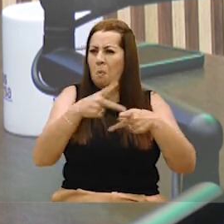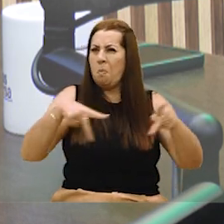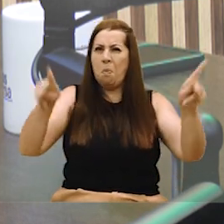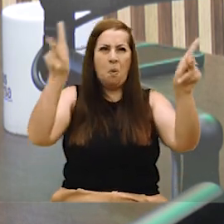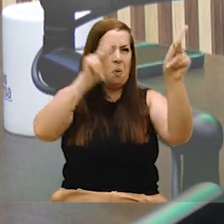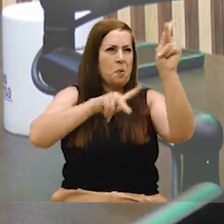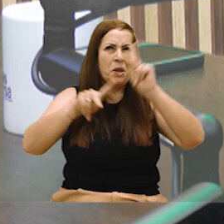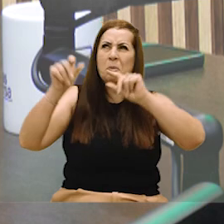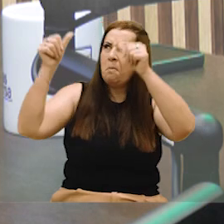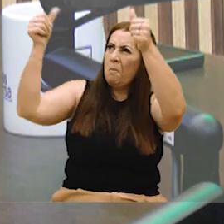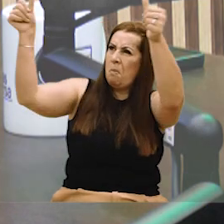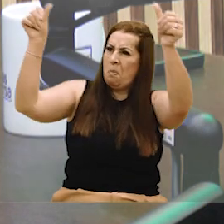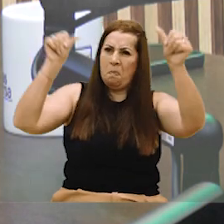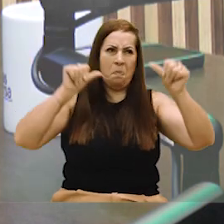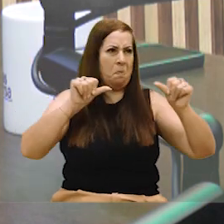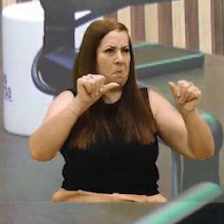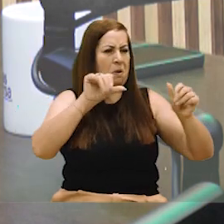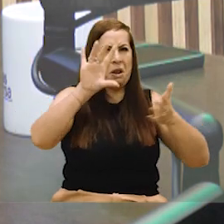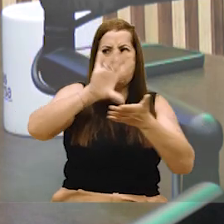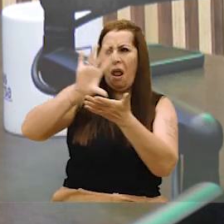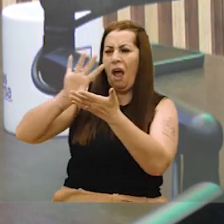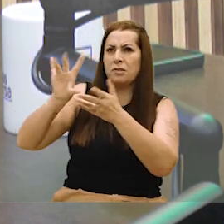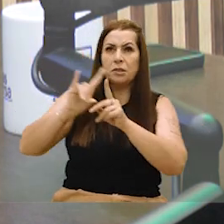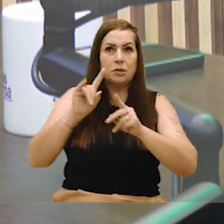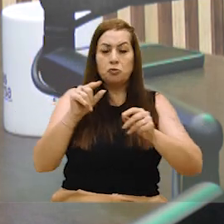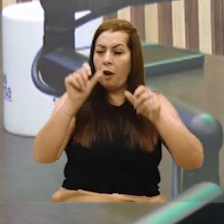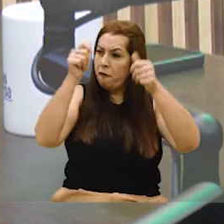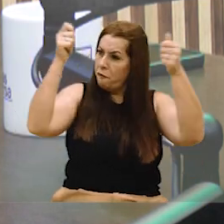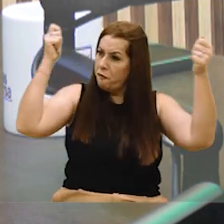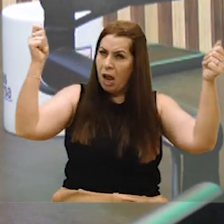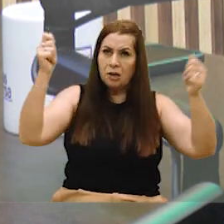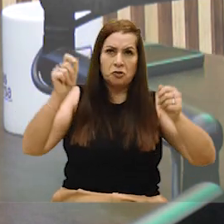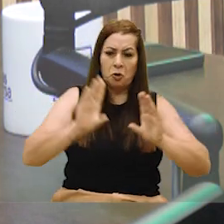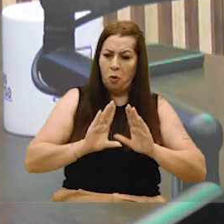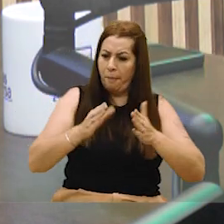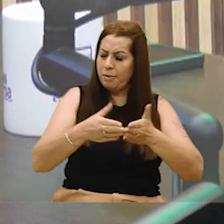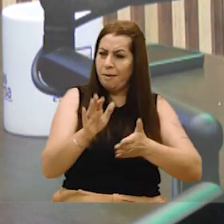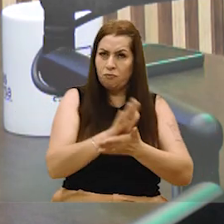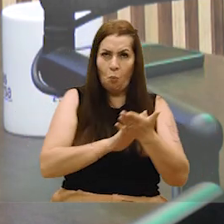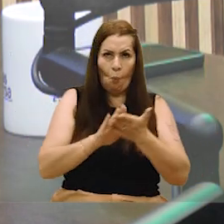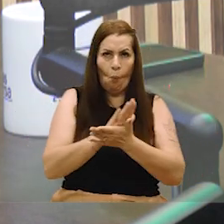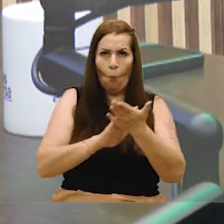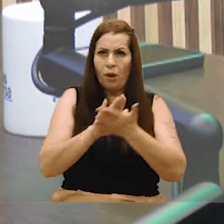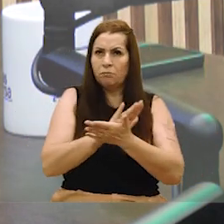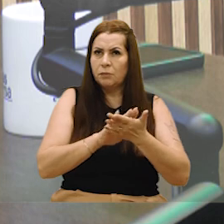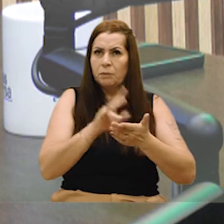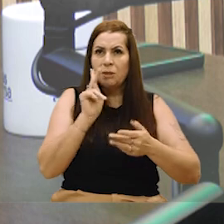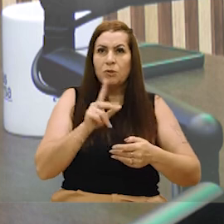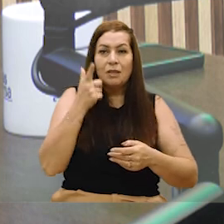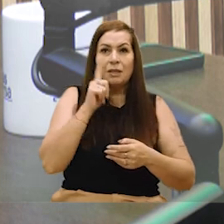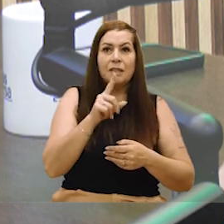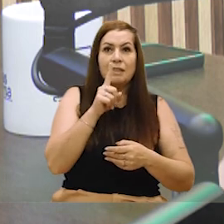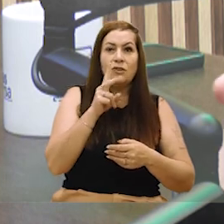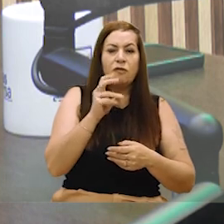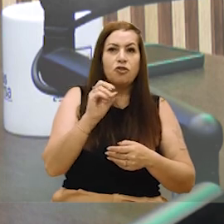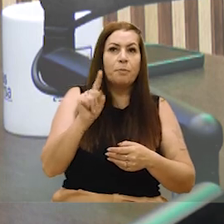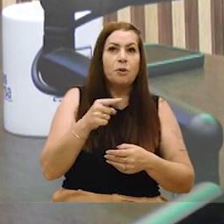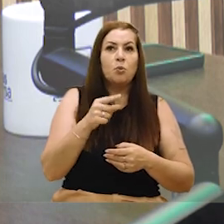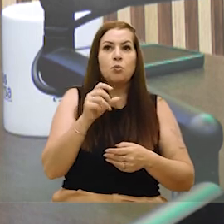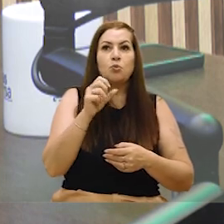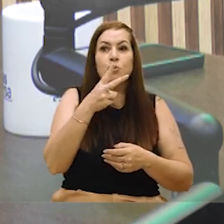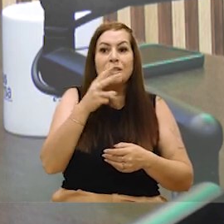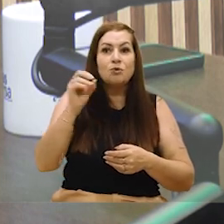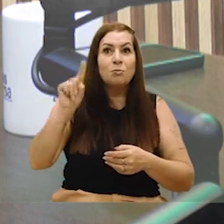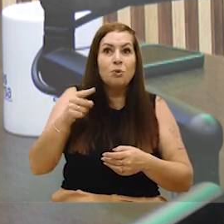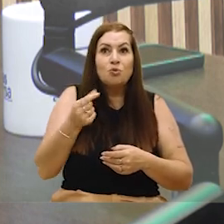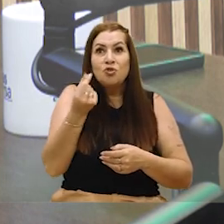não poluí a cidade com aqueles de banner nos canteiros, eu não tinha faixa, não tinha comitê, né? Teve gente que ganhou 120 mil,